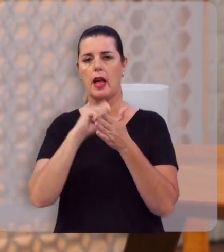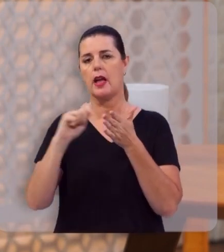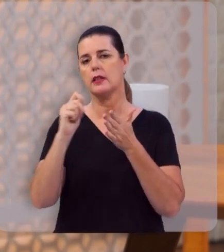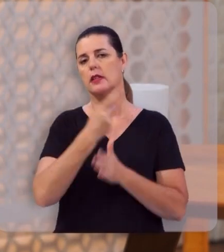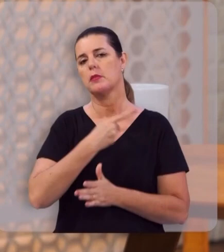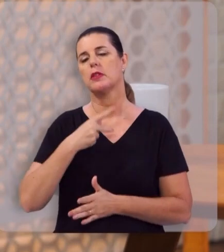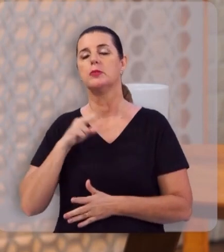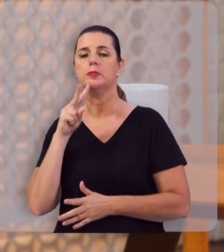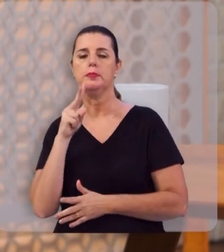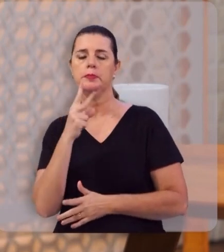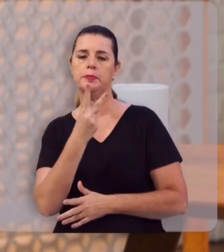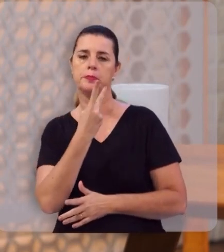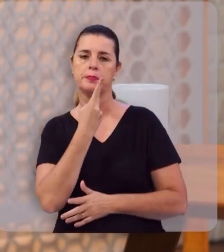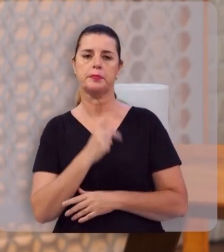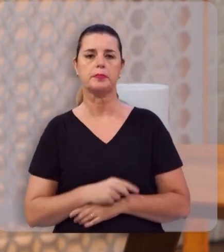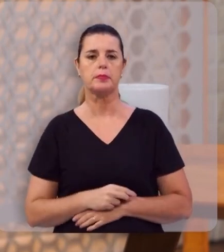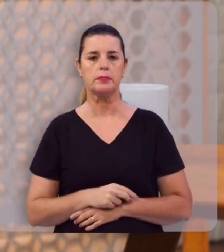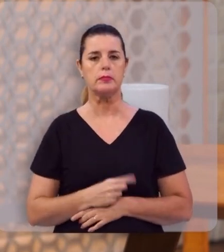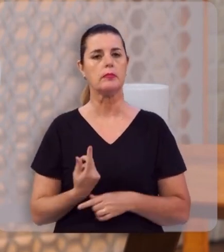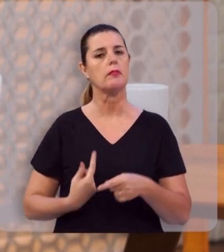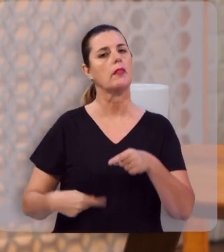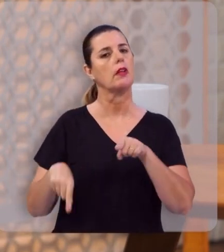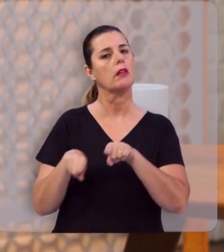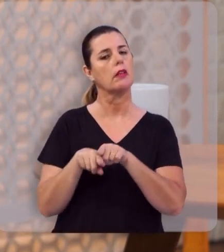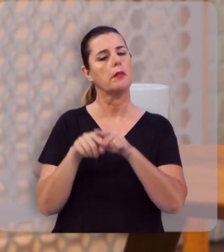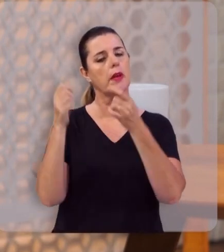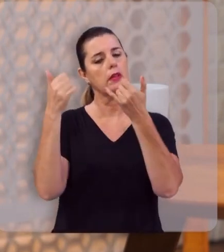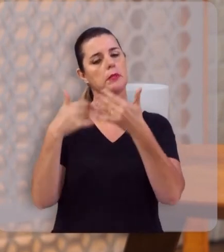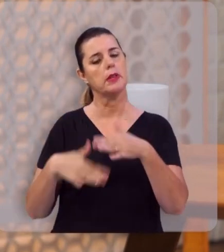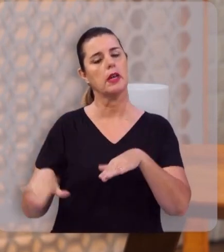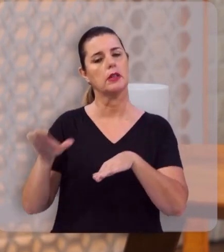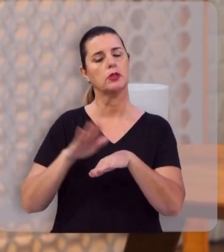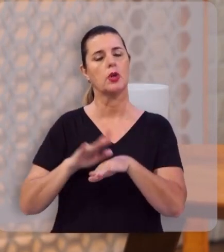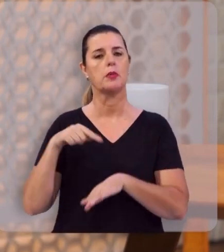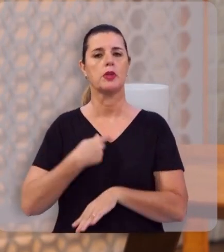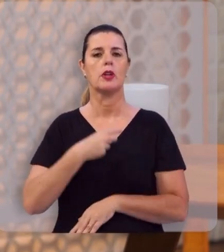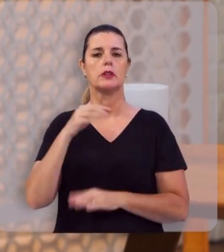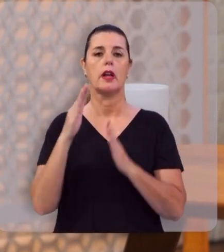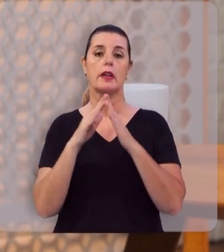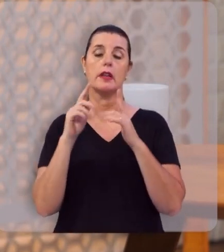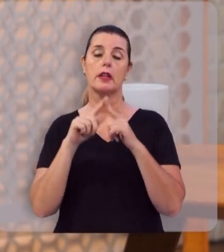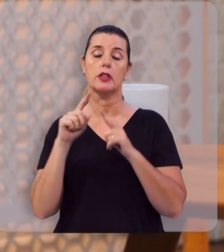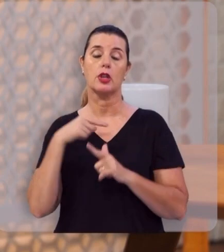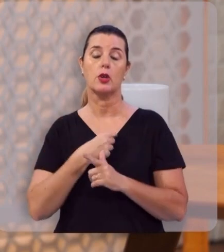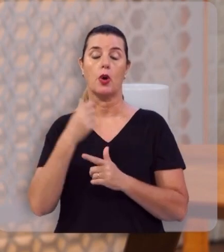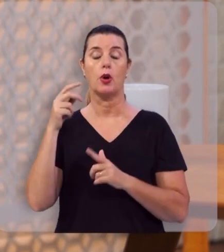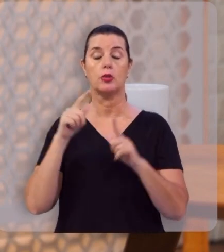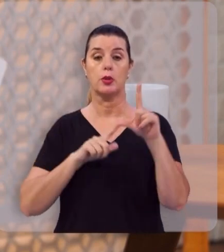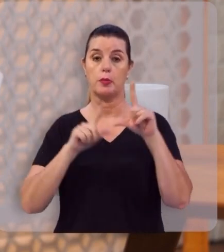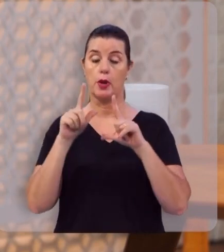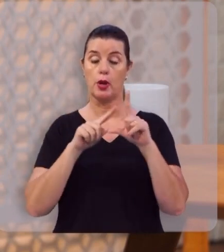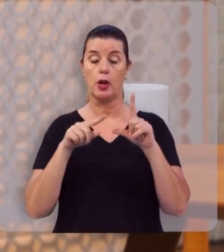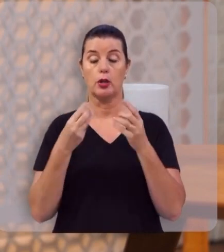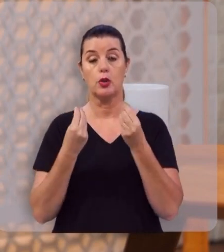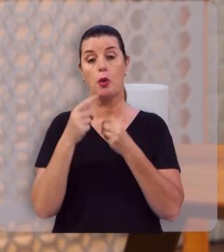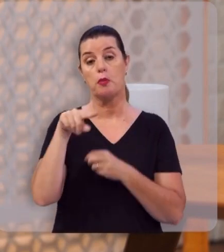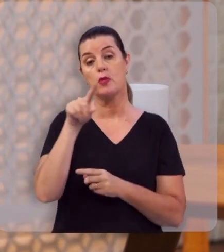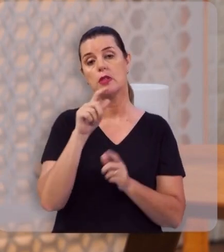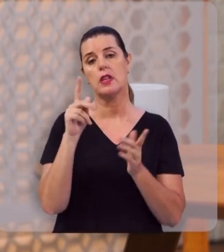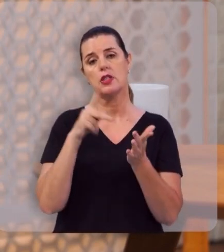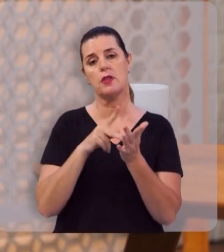elas escritas pelo reverendo Hernandes Dias Lopes e também contando um pouquinho a respeito da nossa igreja, do nosso programa e como